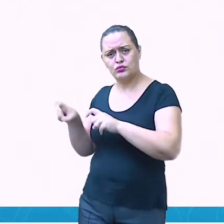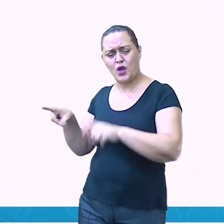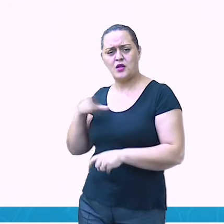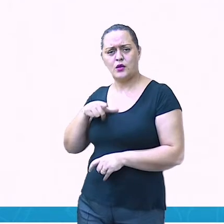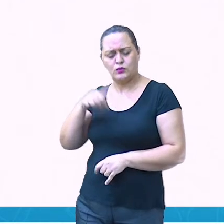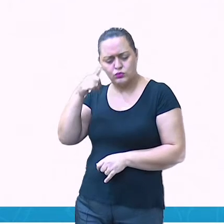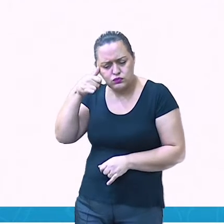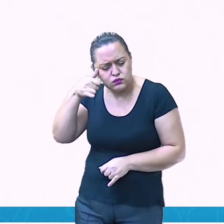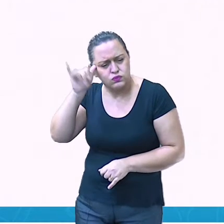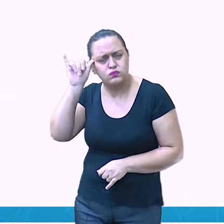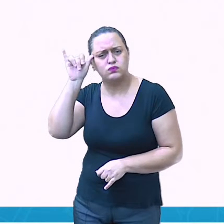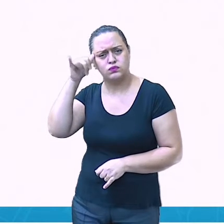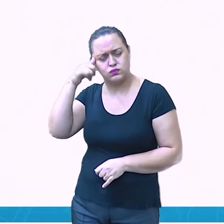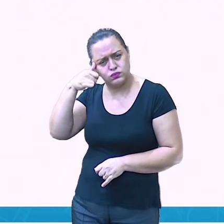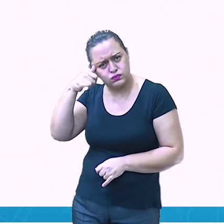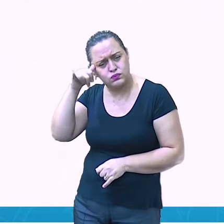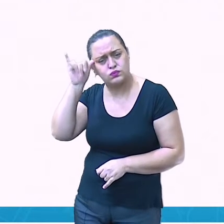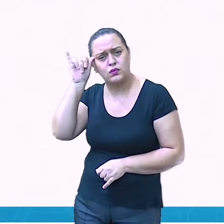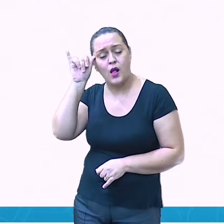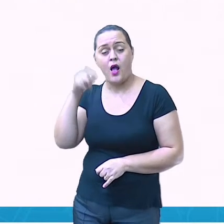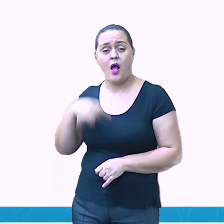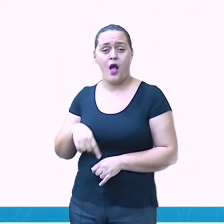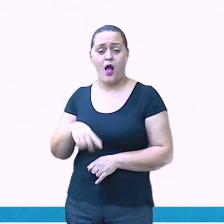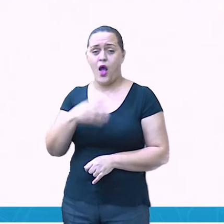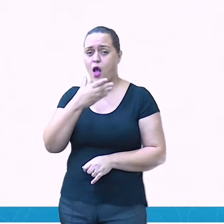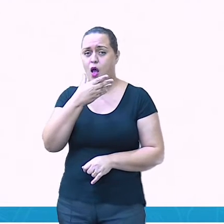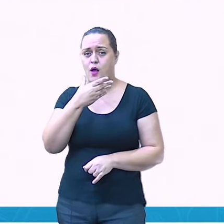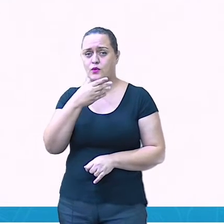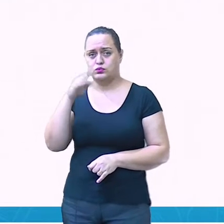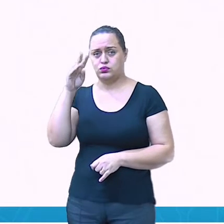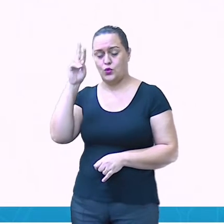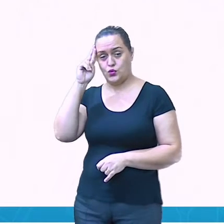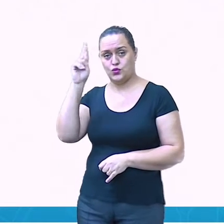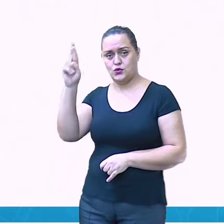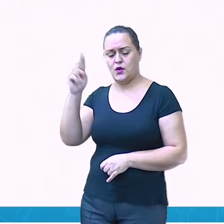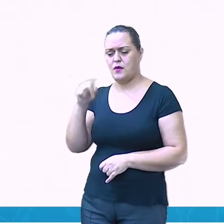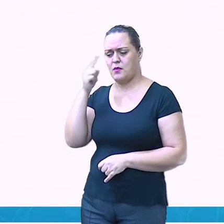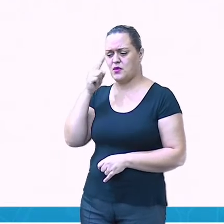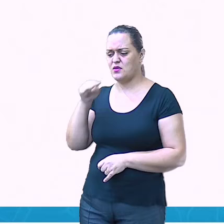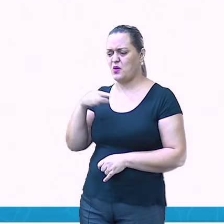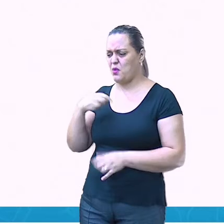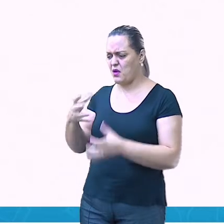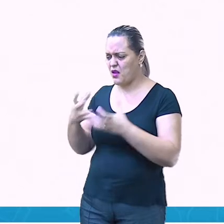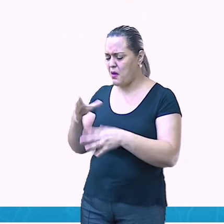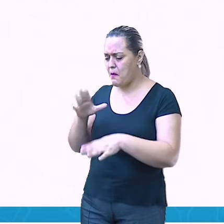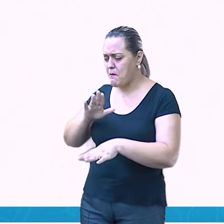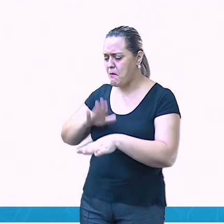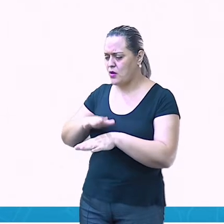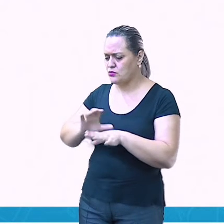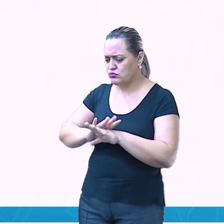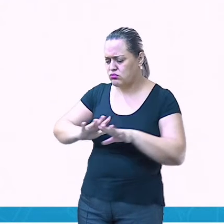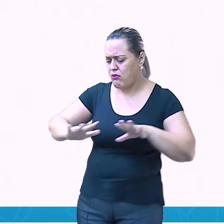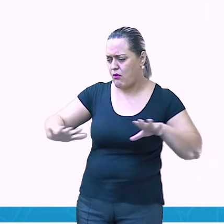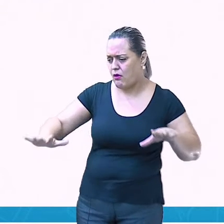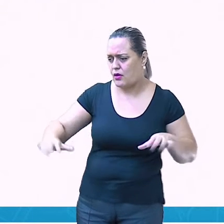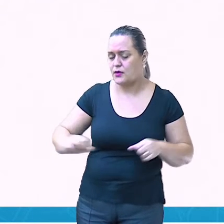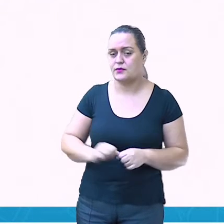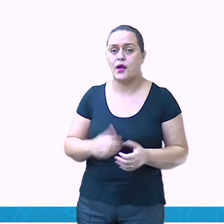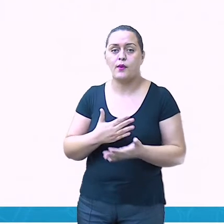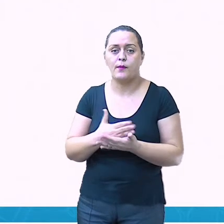tão necessária. O dono daquela área, ele vai lá e simplesmente corta todas as árvores daquele ao redor. E